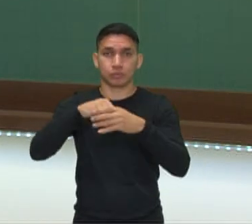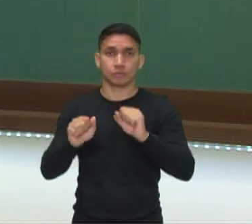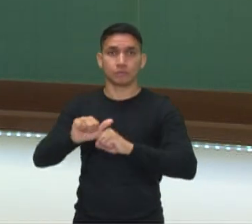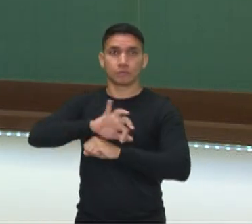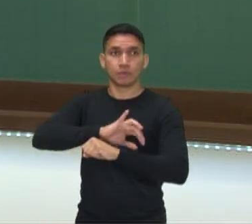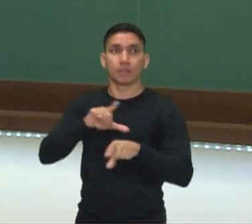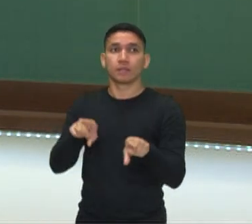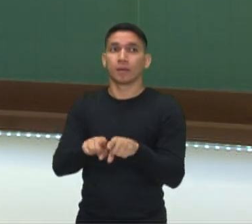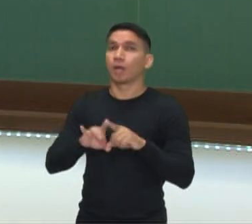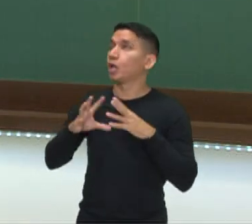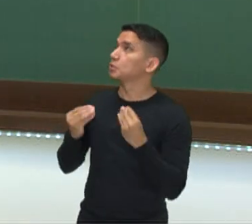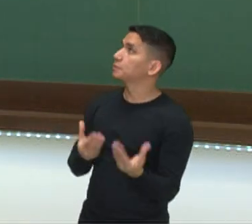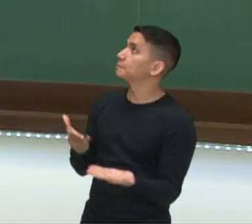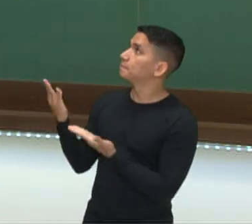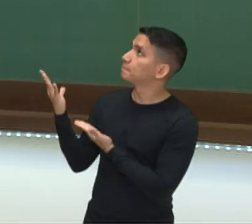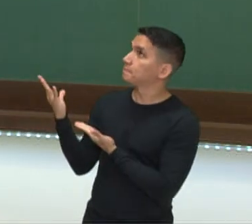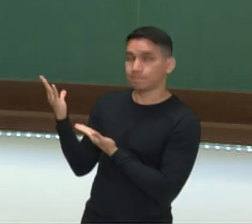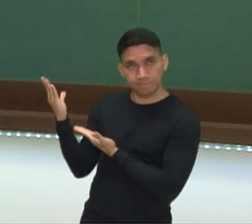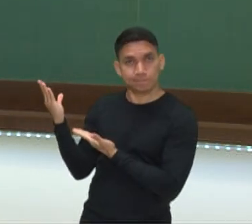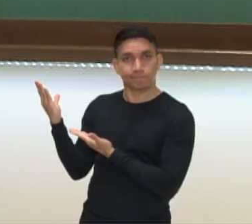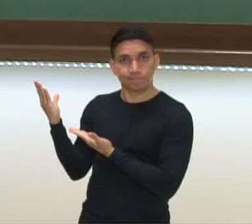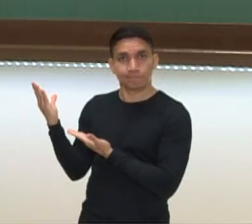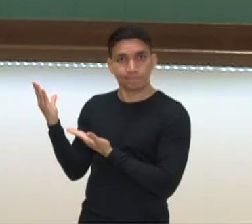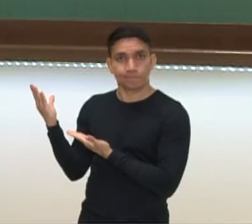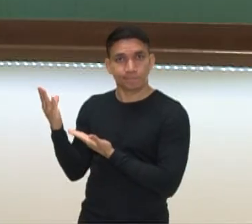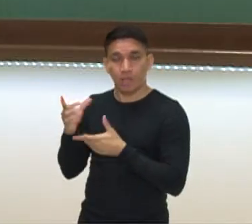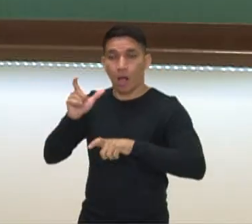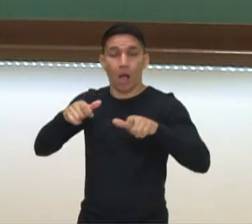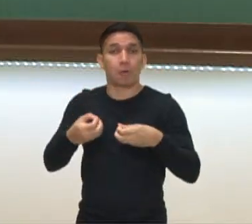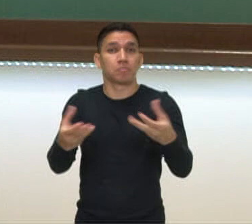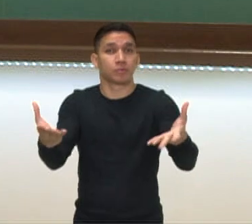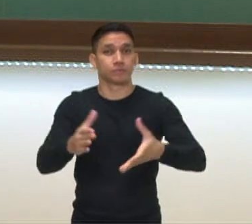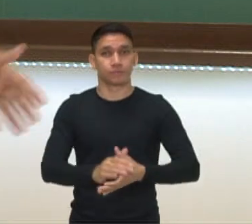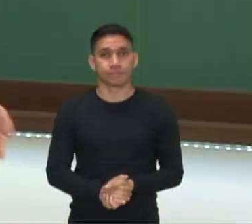e nós temos todo esse espetáculo que era destinado ao povo.